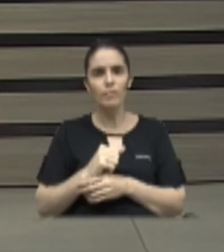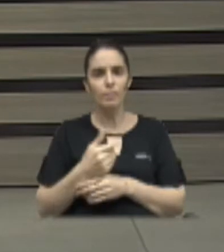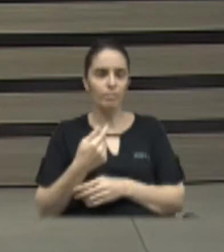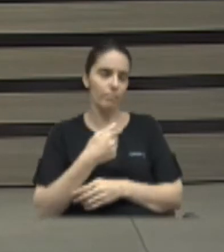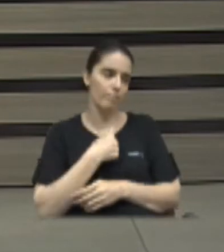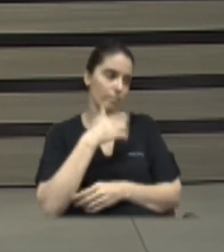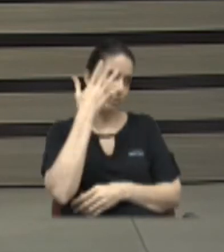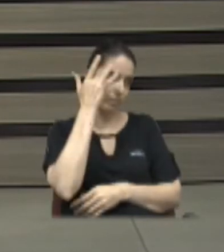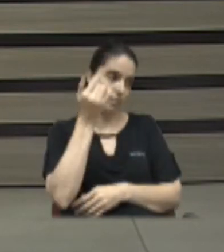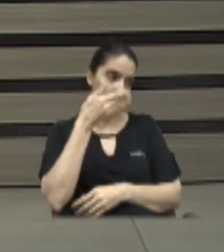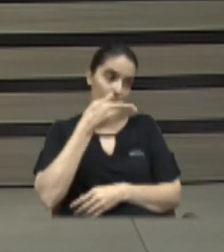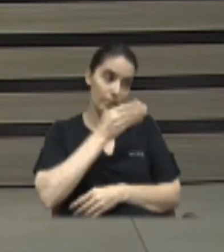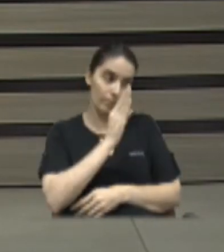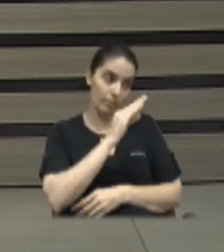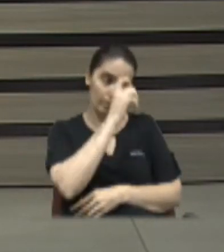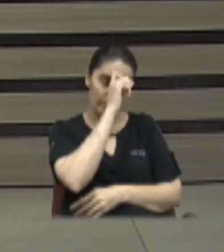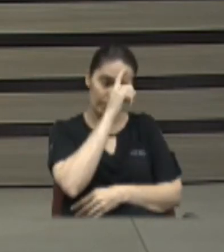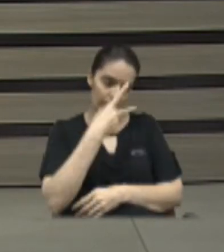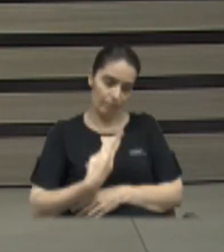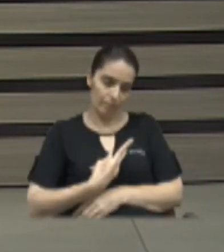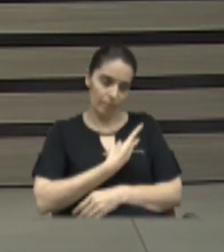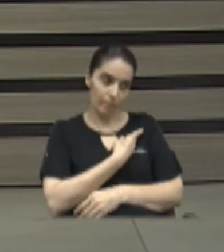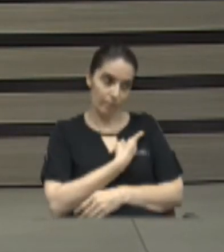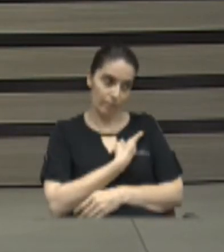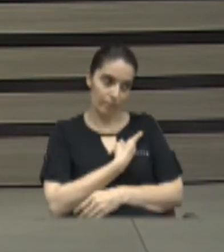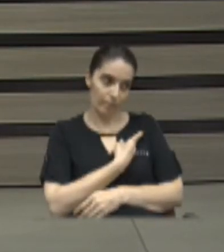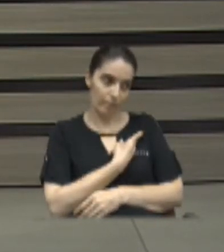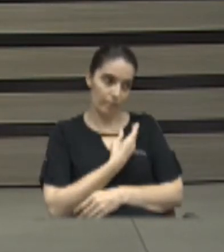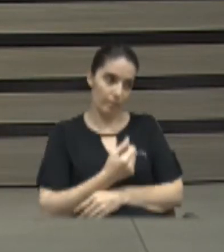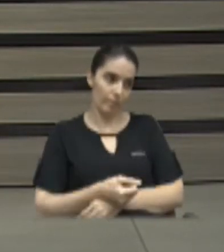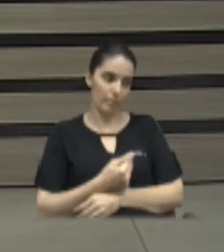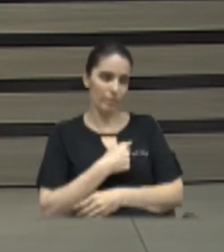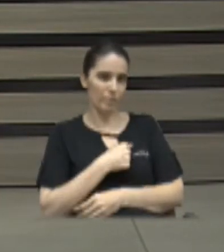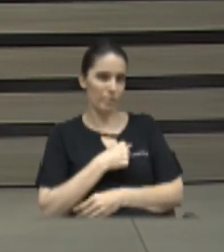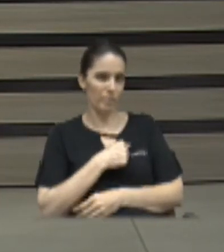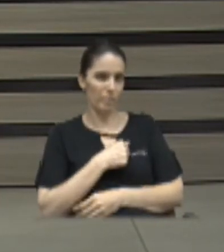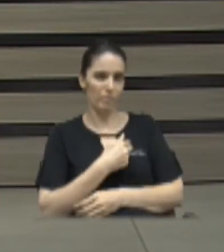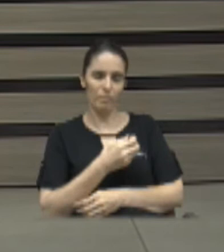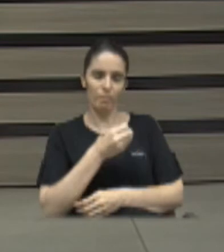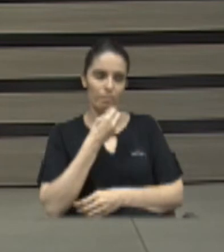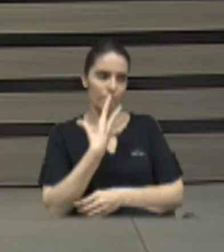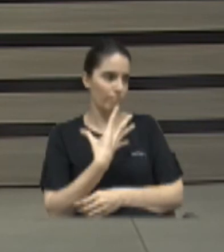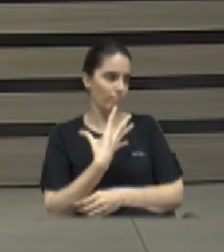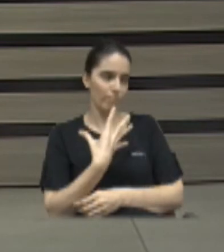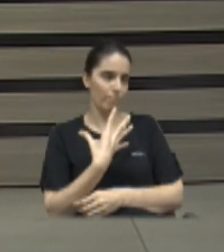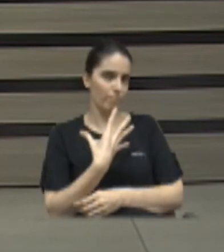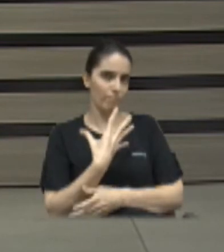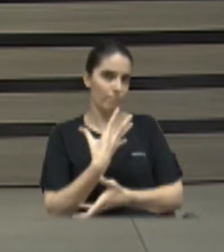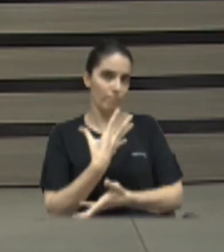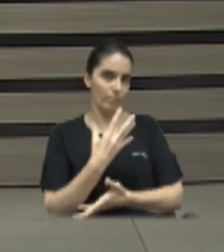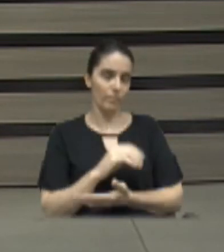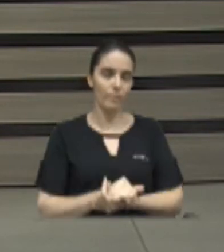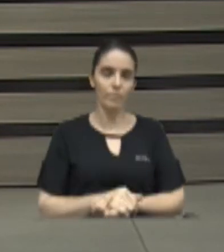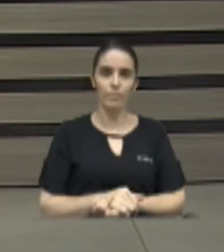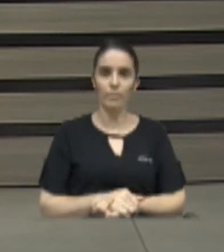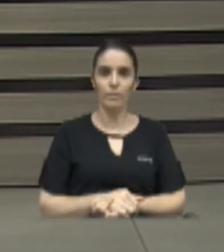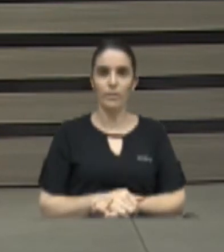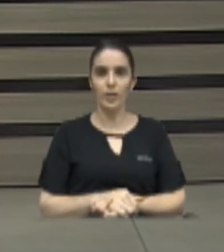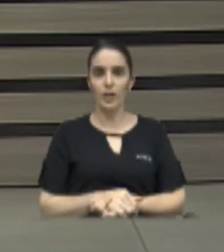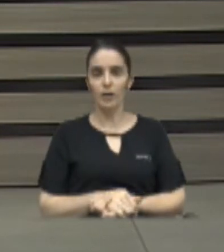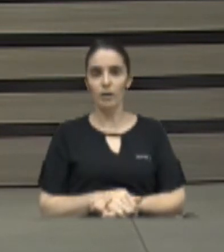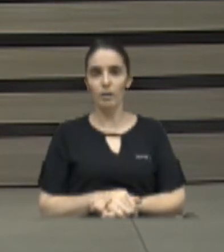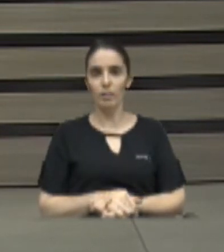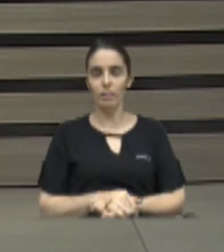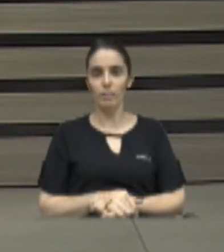amanhã eu vou para fazer uma cirurgia. A válvula não está funcionando do jeito que estava. Inclusive,